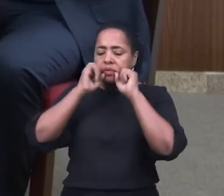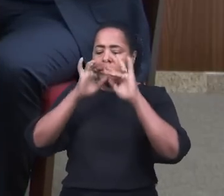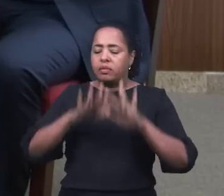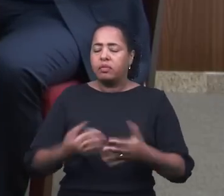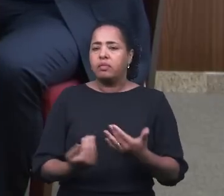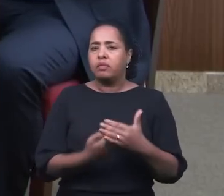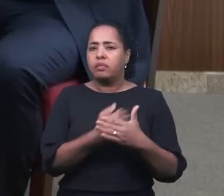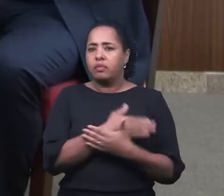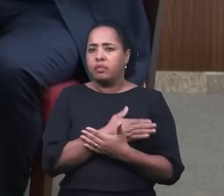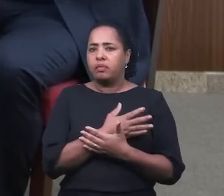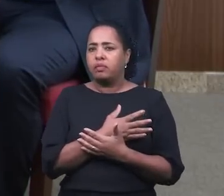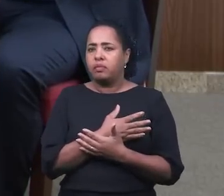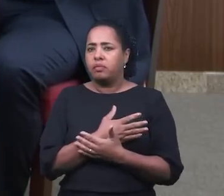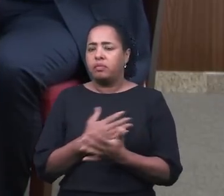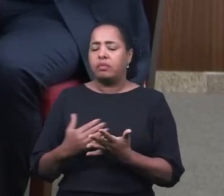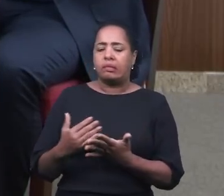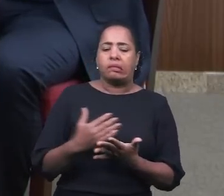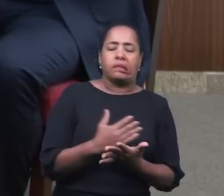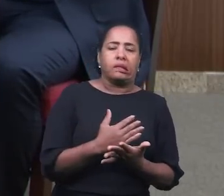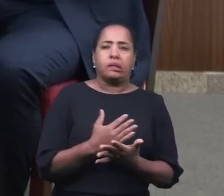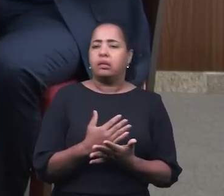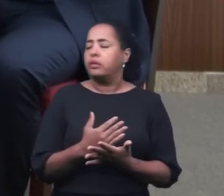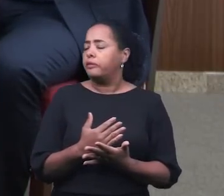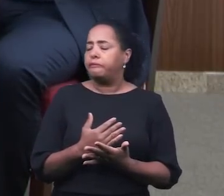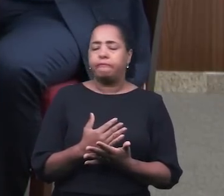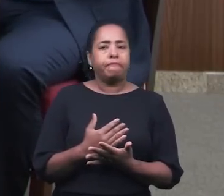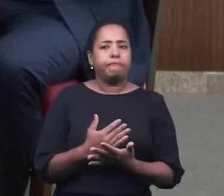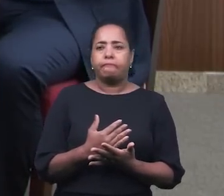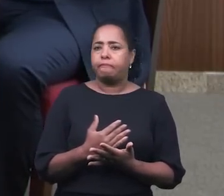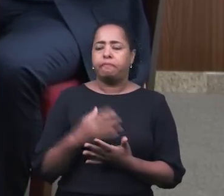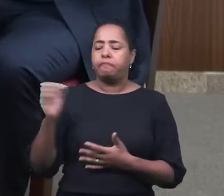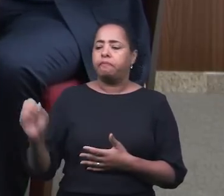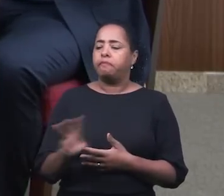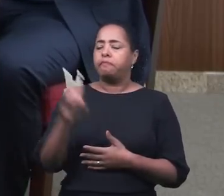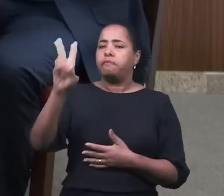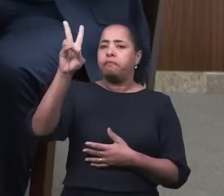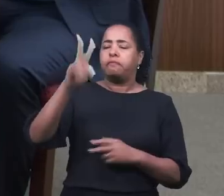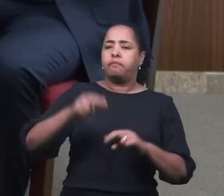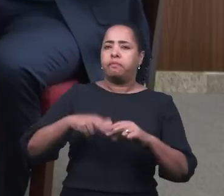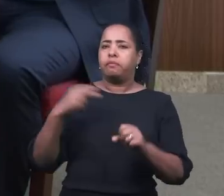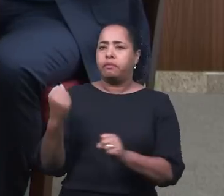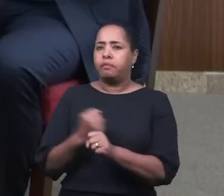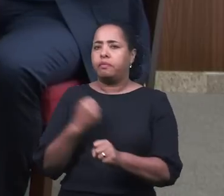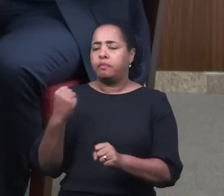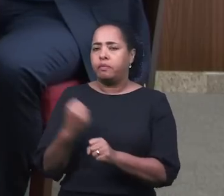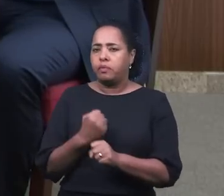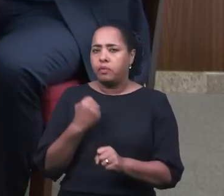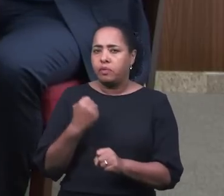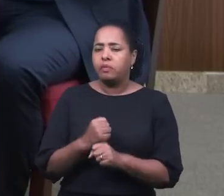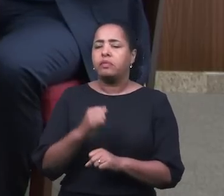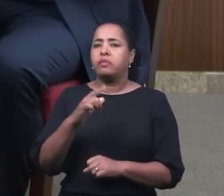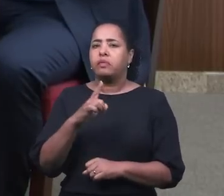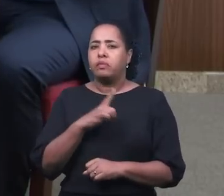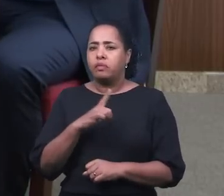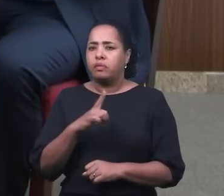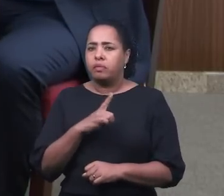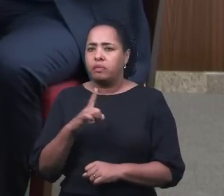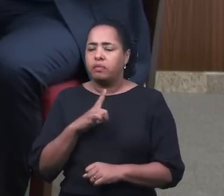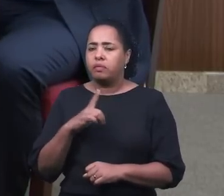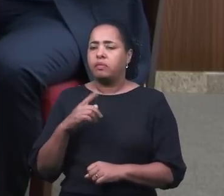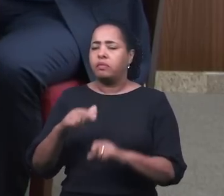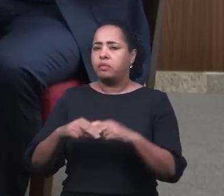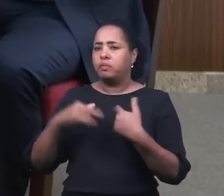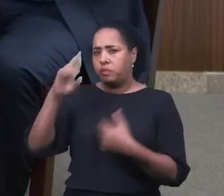bênção, eles não vão dar trabalho, porque a valorização pela obra vai ter ali, da parte